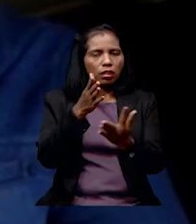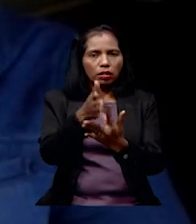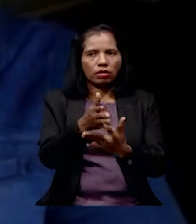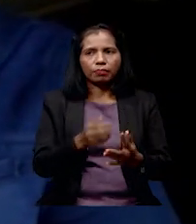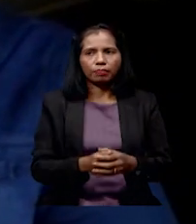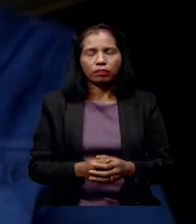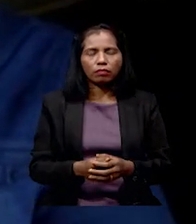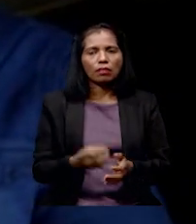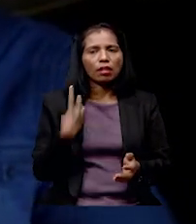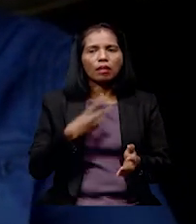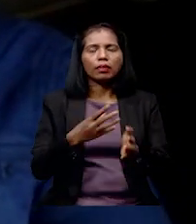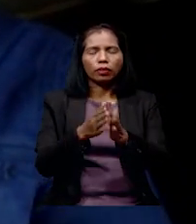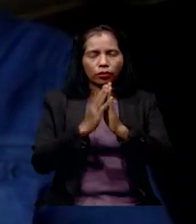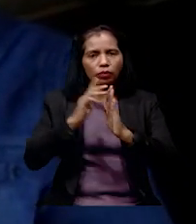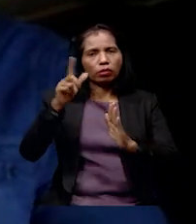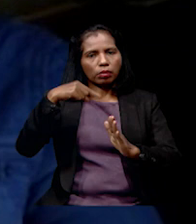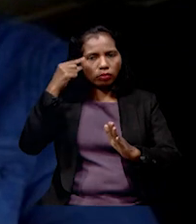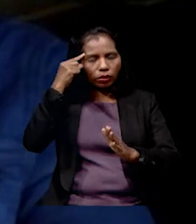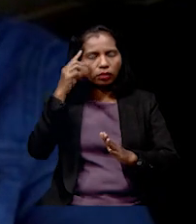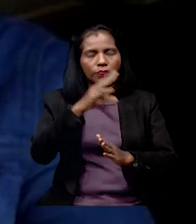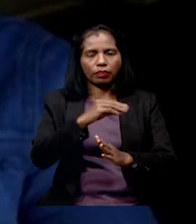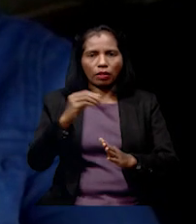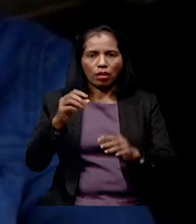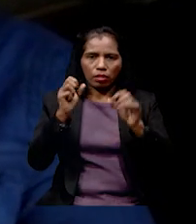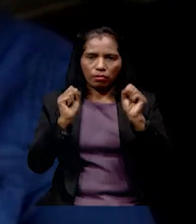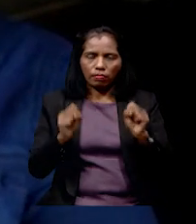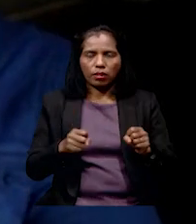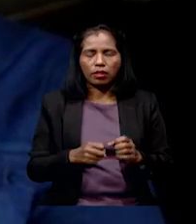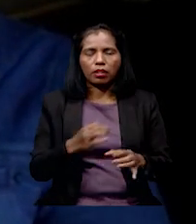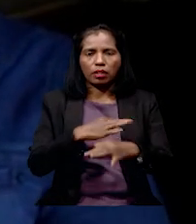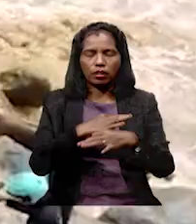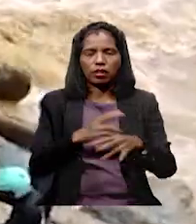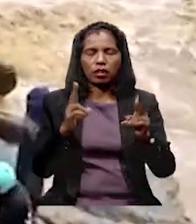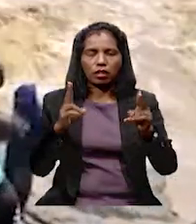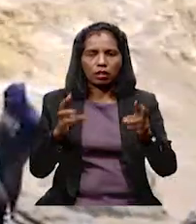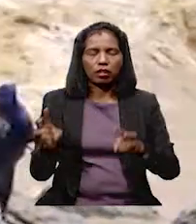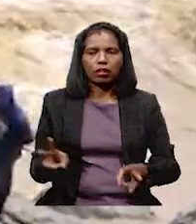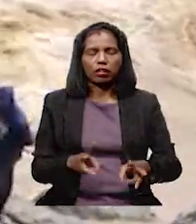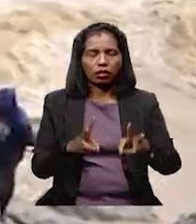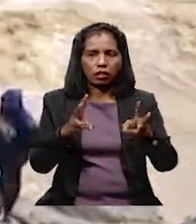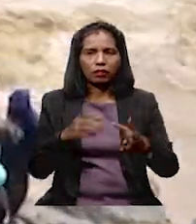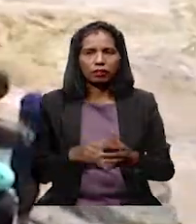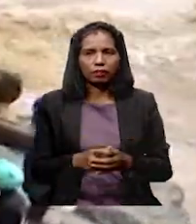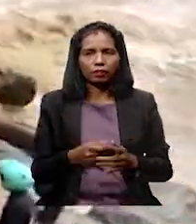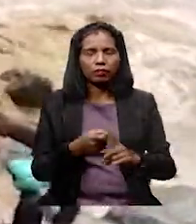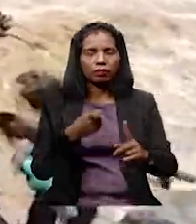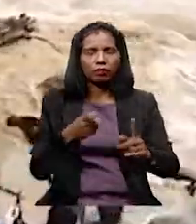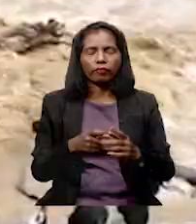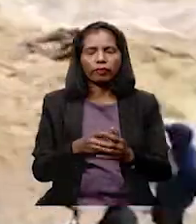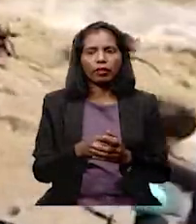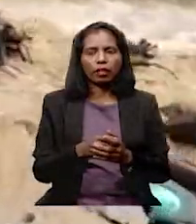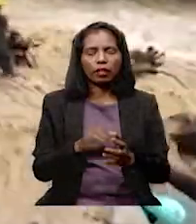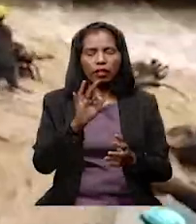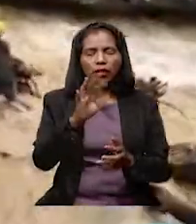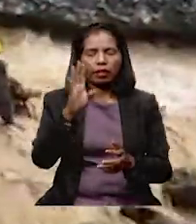si amini usuba governo atun ne bele hadia la lai si strada antes ne li usi pazin oficial e a rede